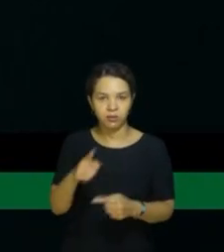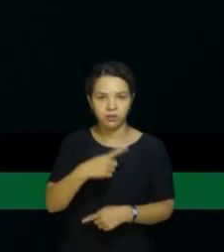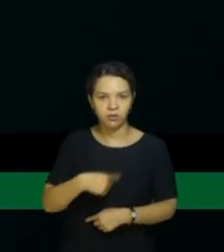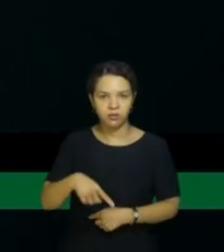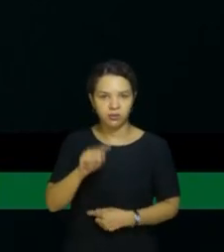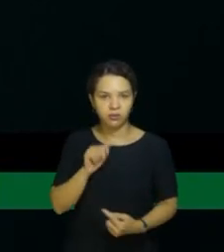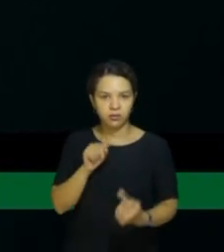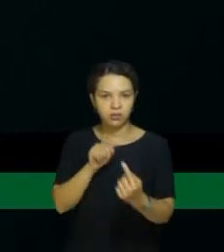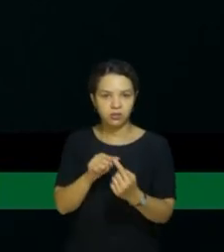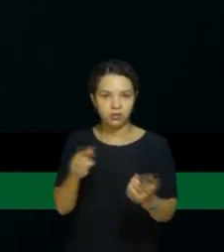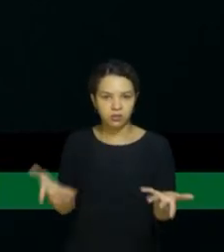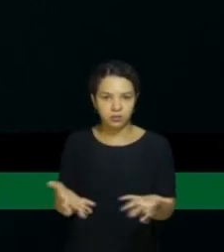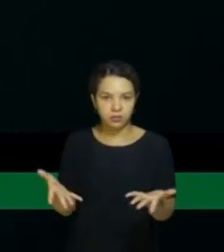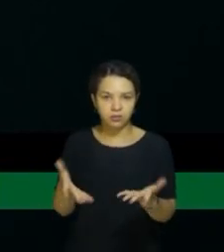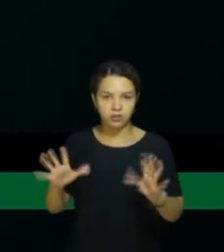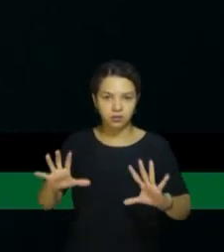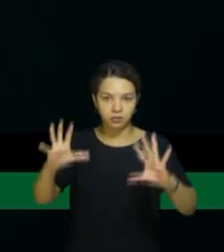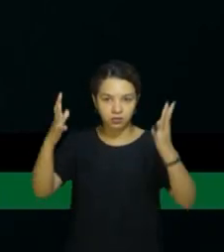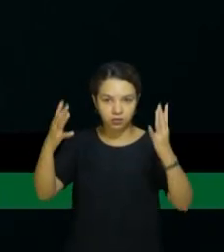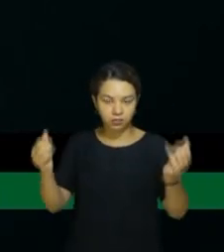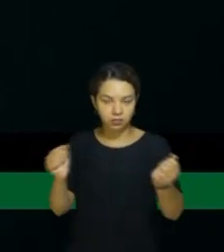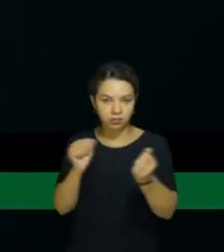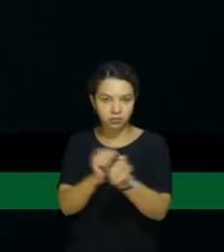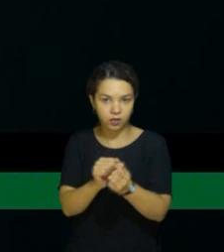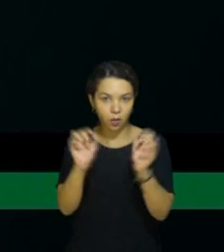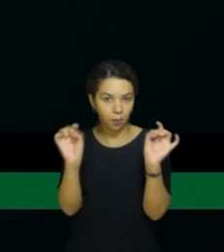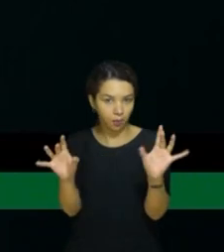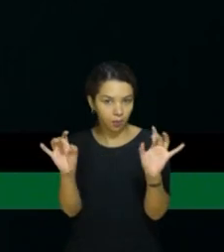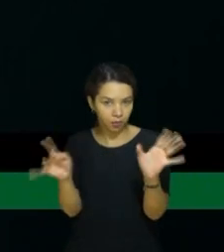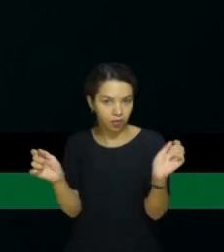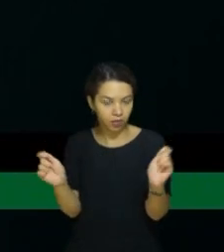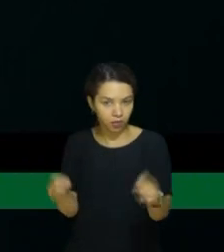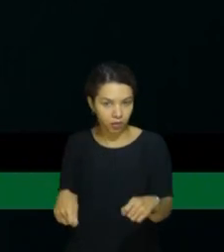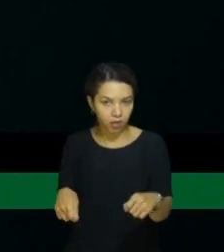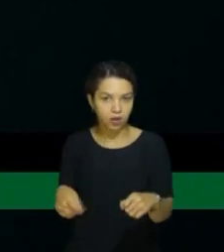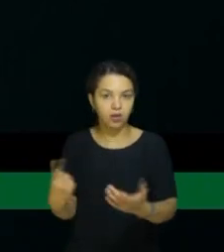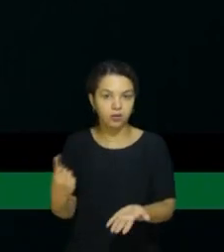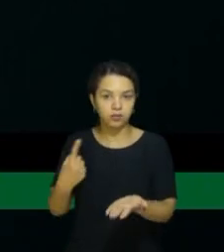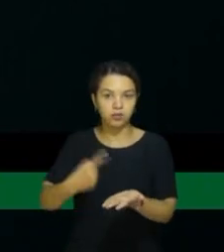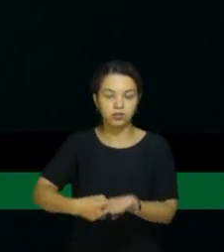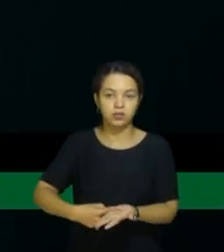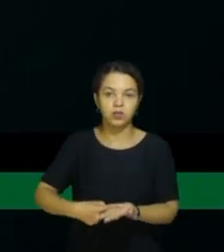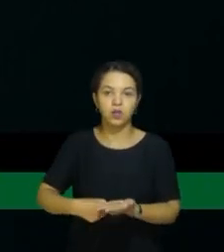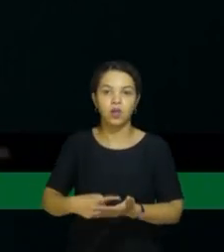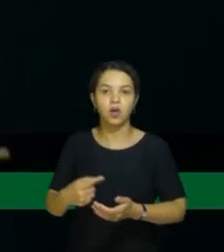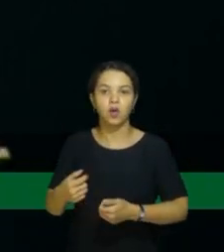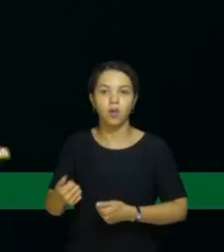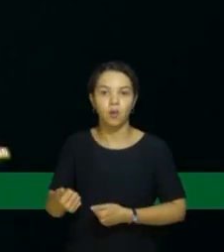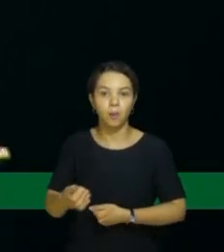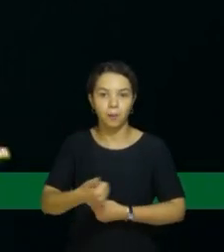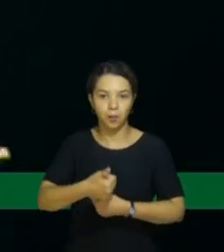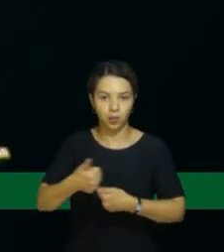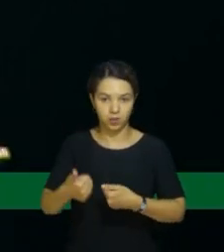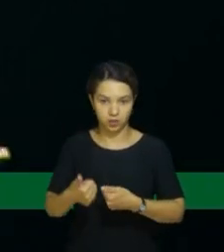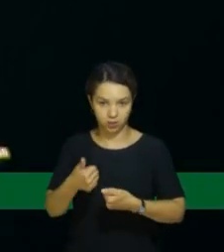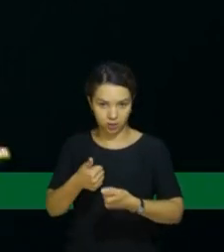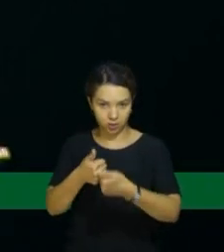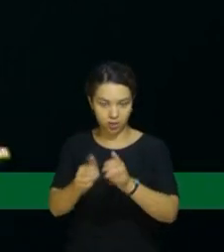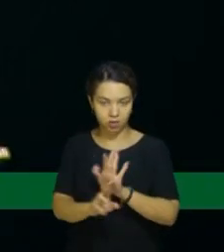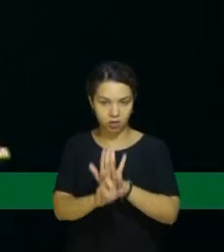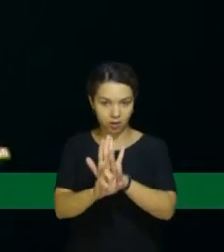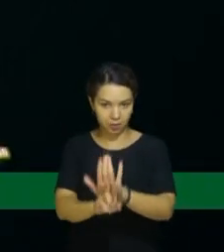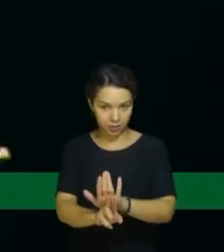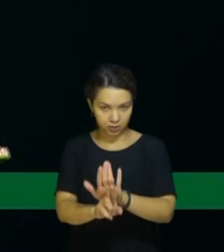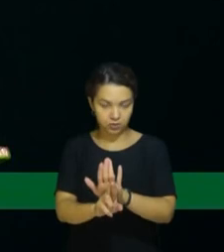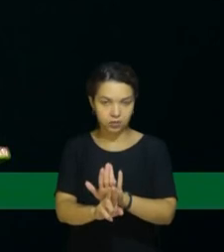neste evento por se tratar de oportunidade para afirmar e confirmar o poder de representação institucional nas